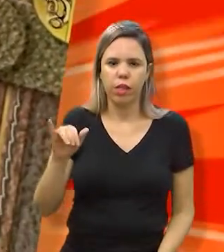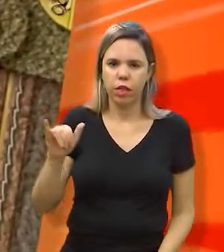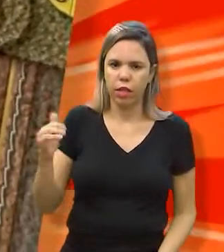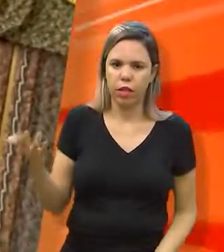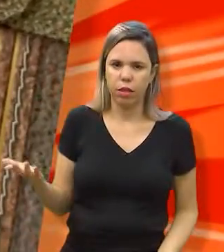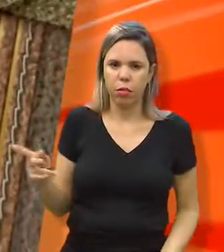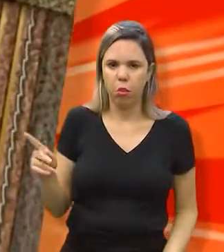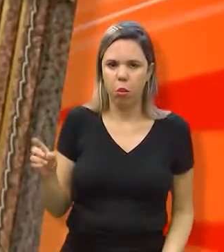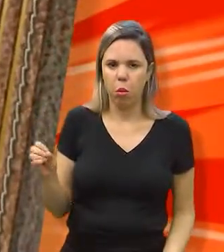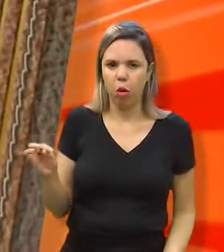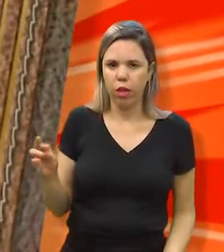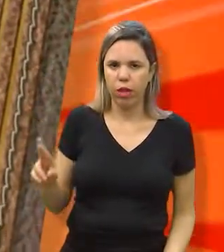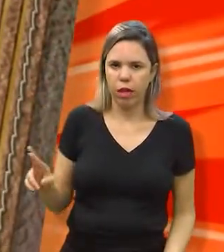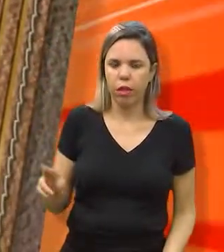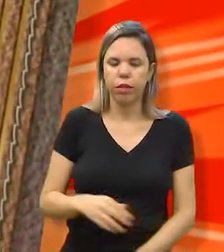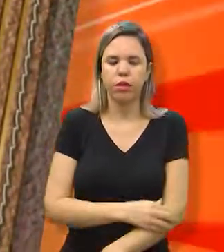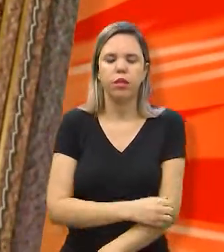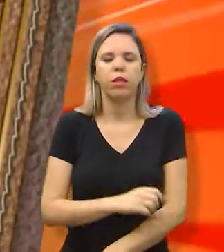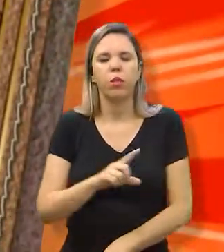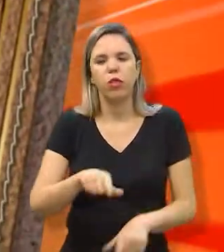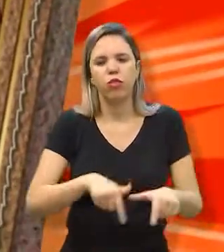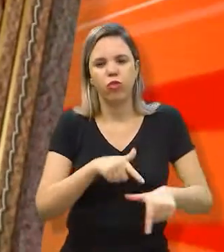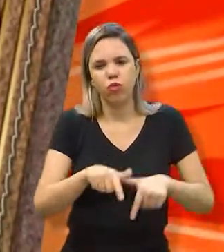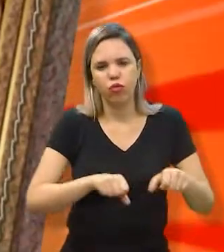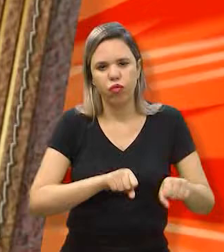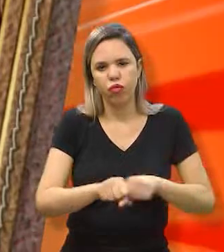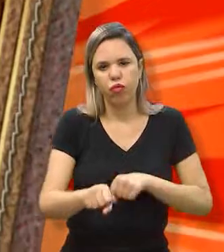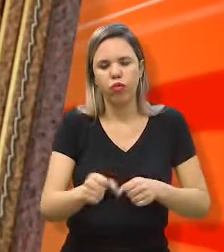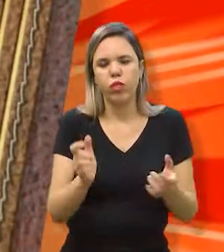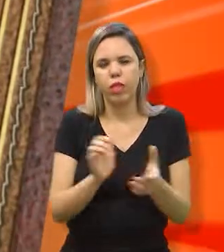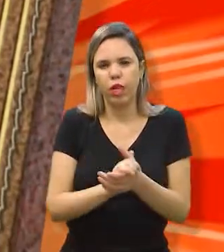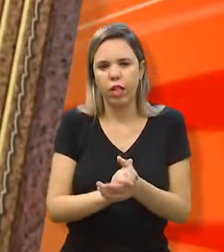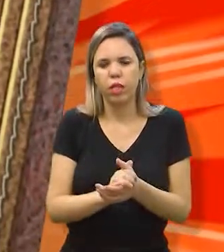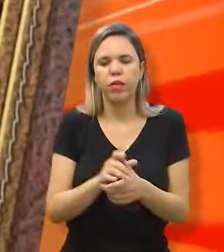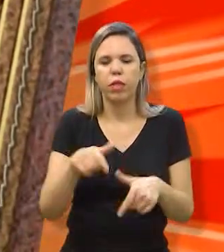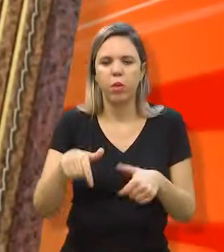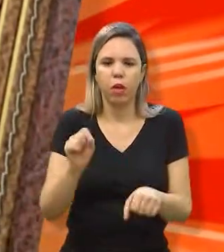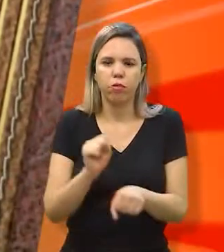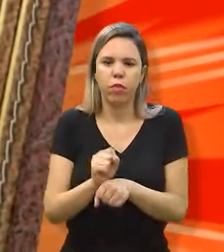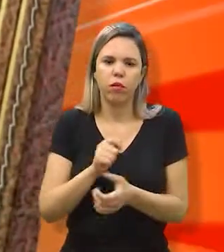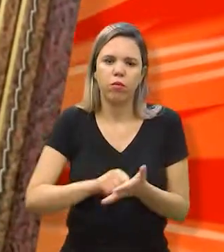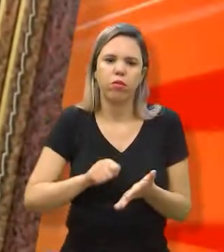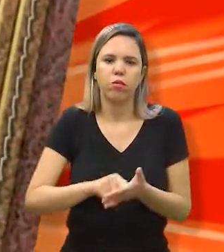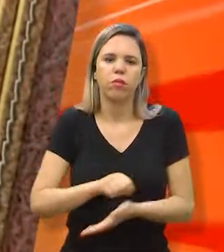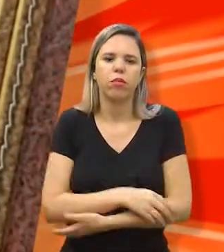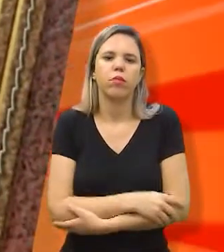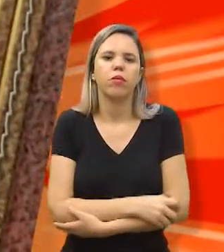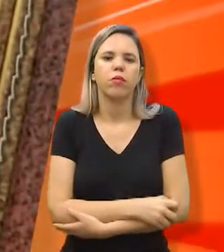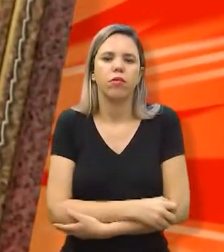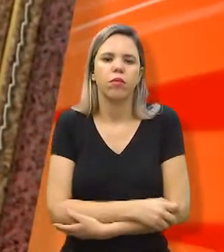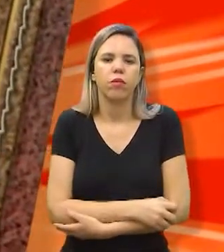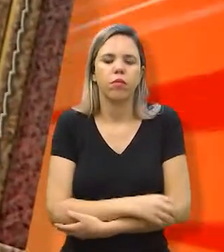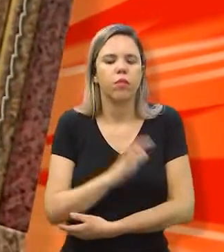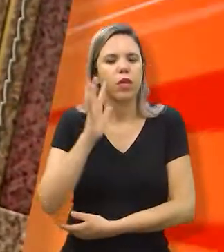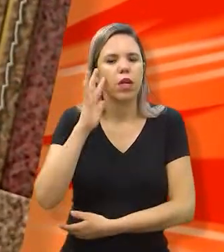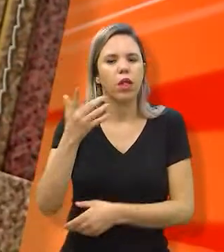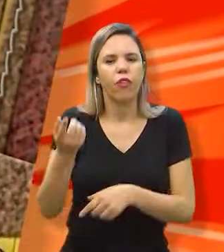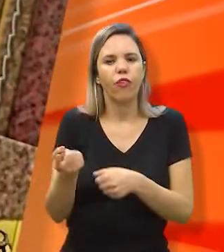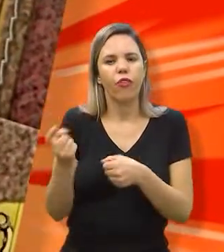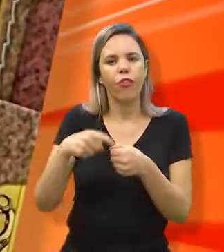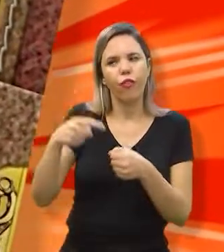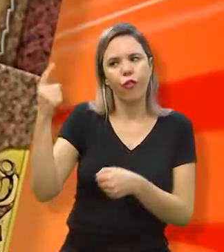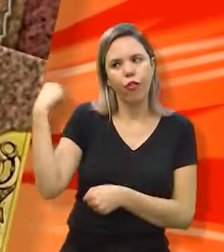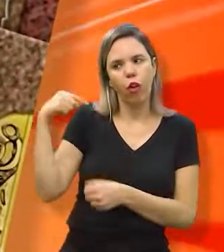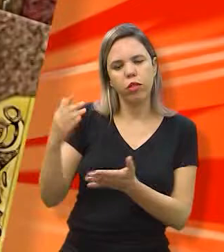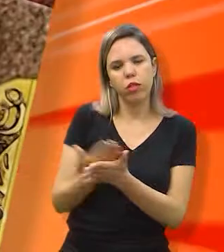mas a gente se forma, vai trabalhar, casa, tem filho, dei uma parada na escrita e resolvi voltar na época